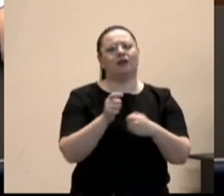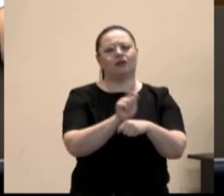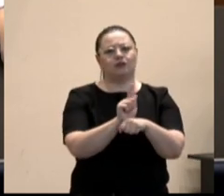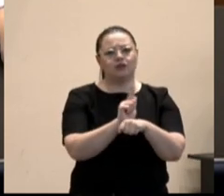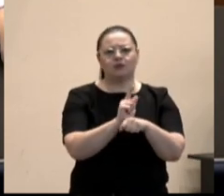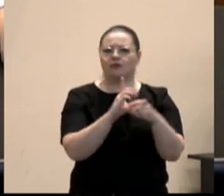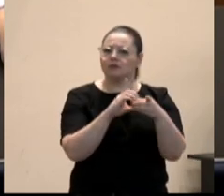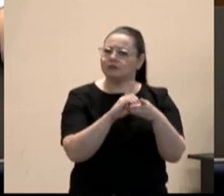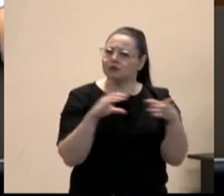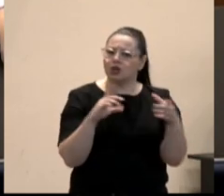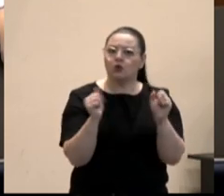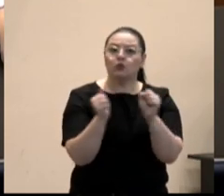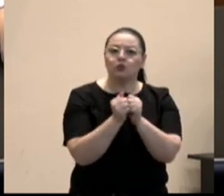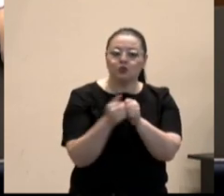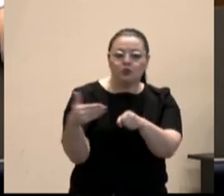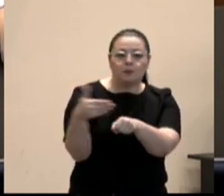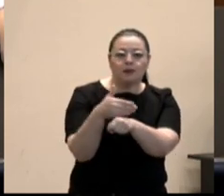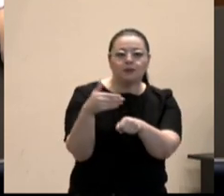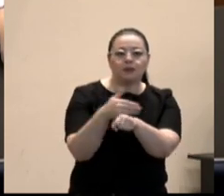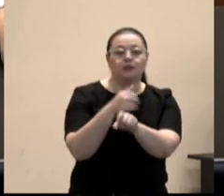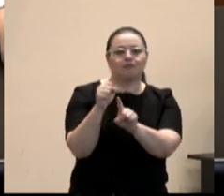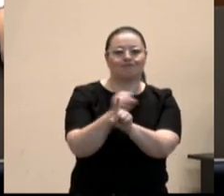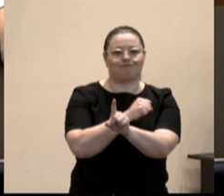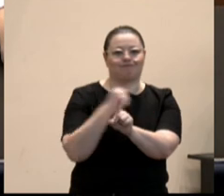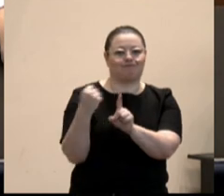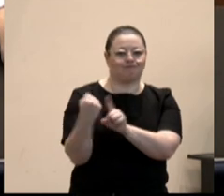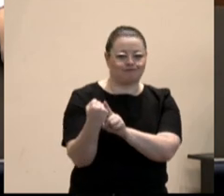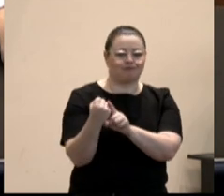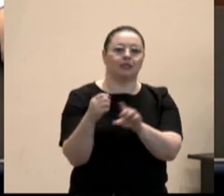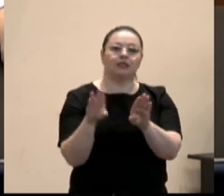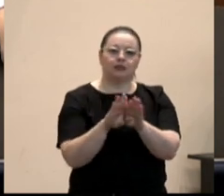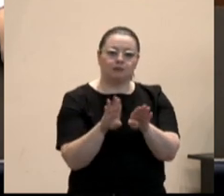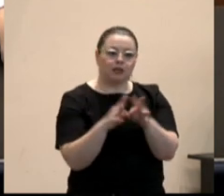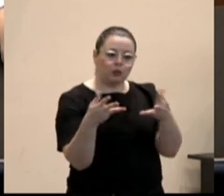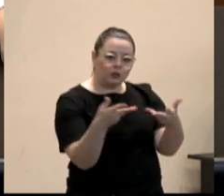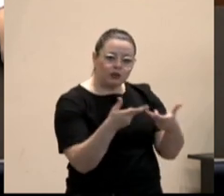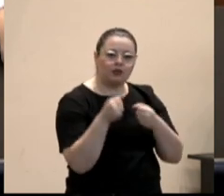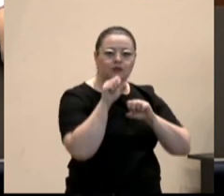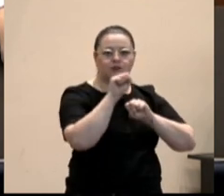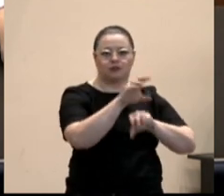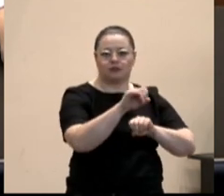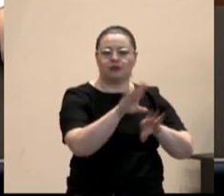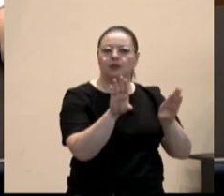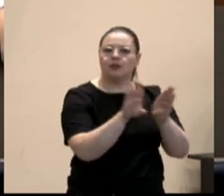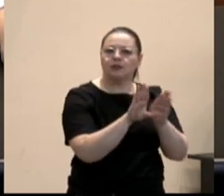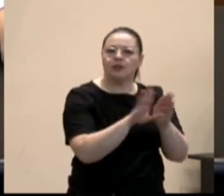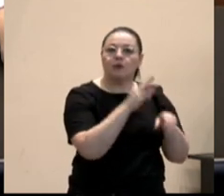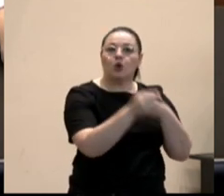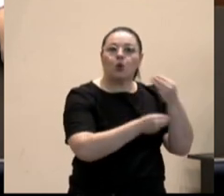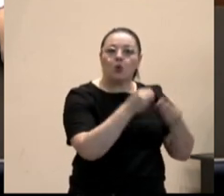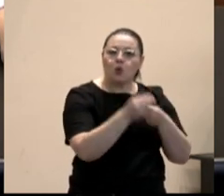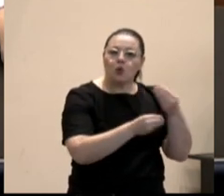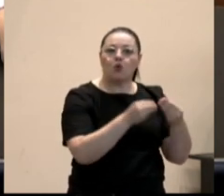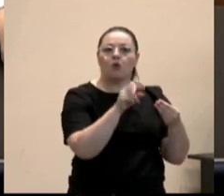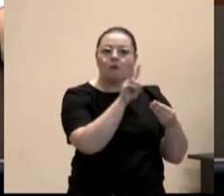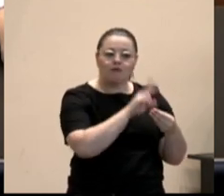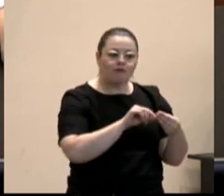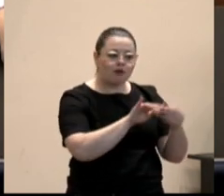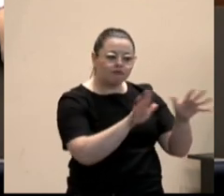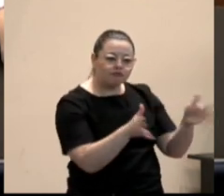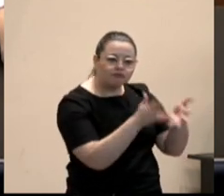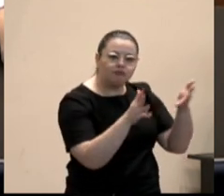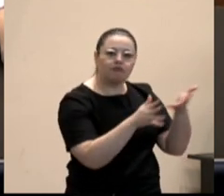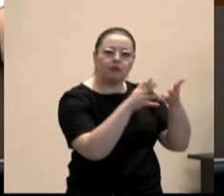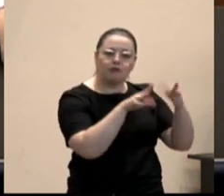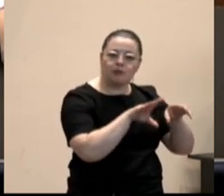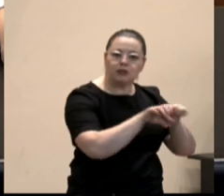com participação social, da qualidade social da educação e da avaliação formativa e emancipatória, de modo, de